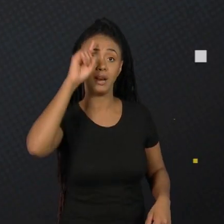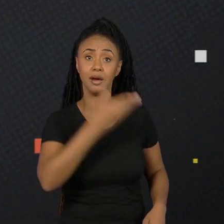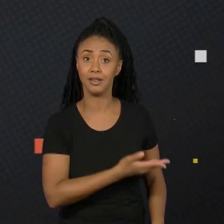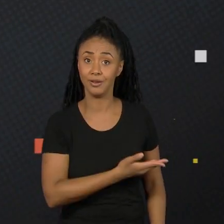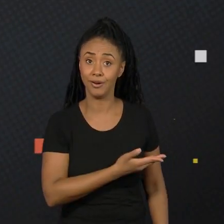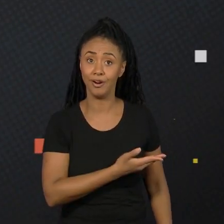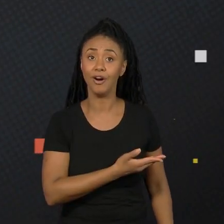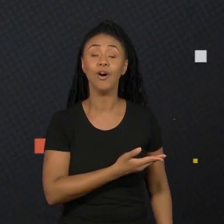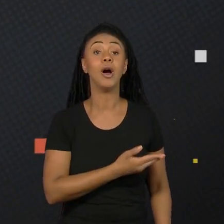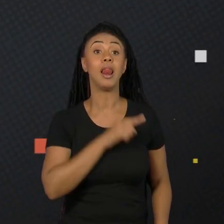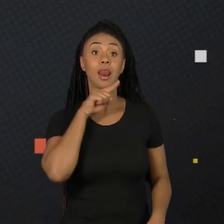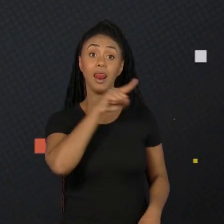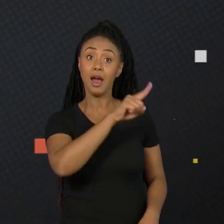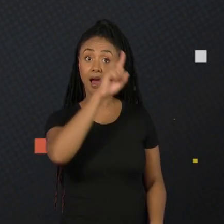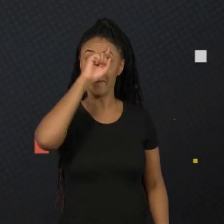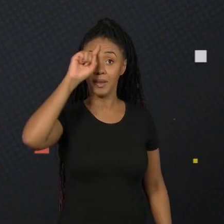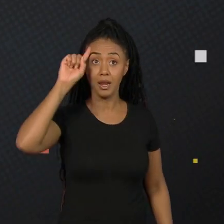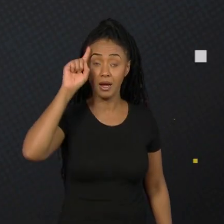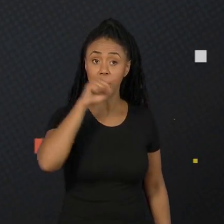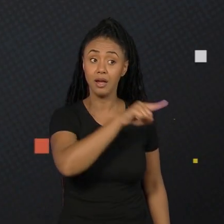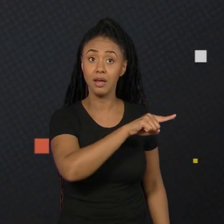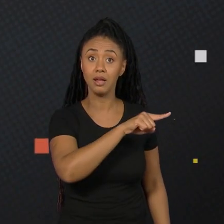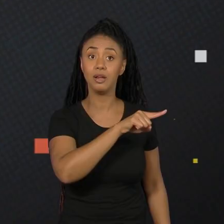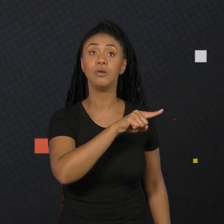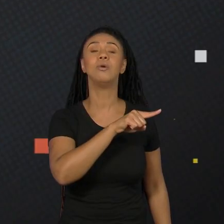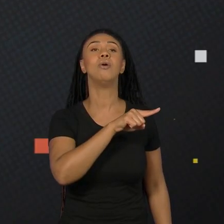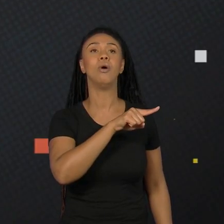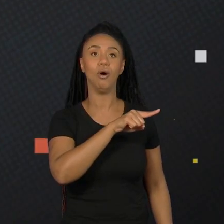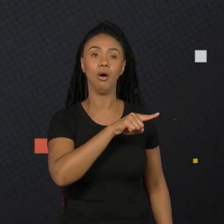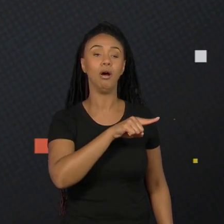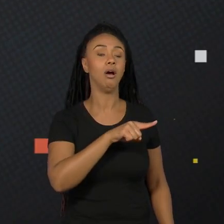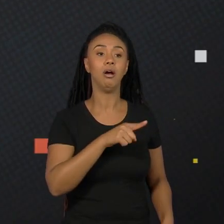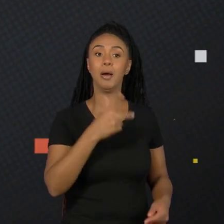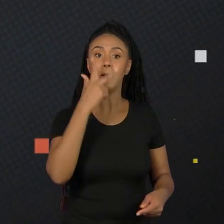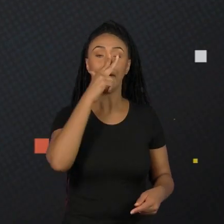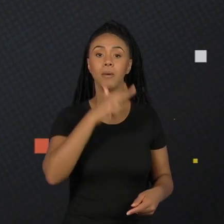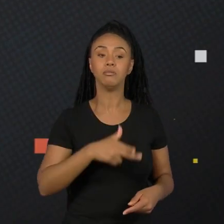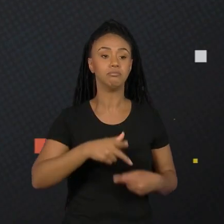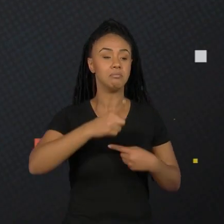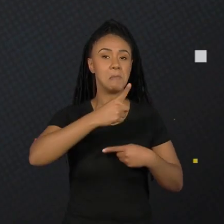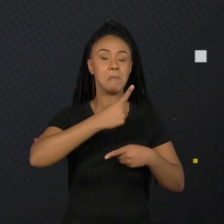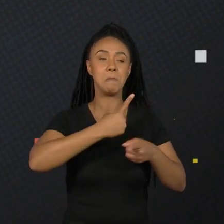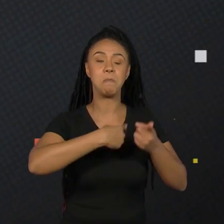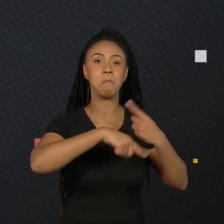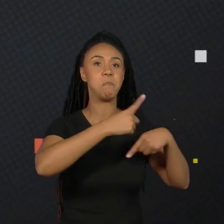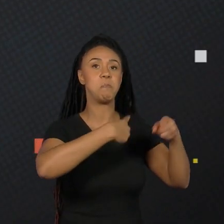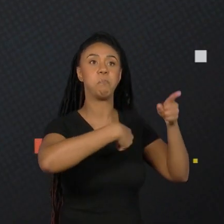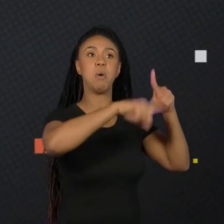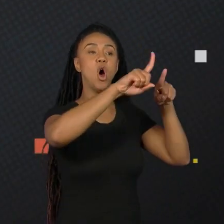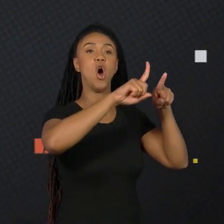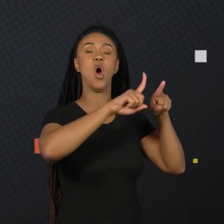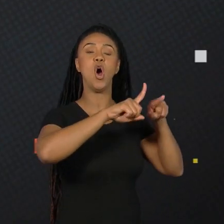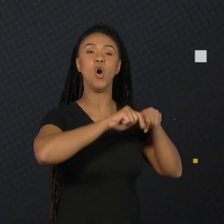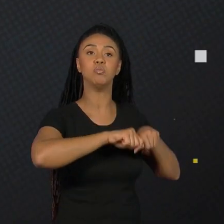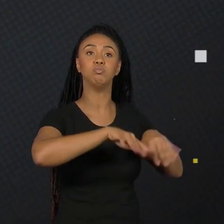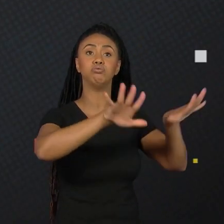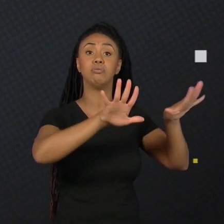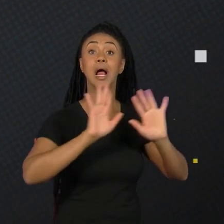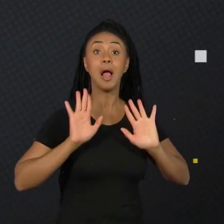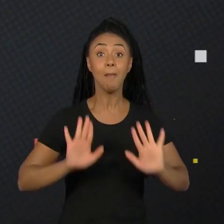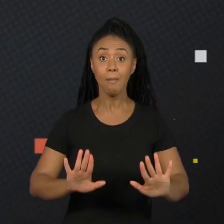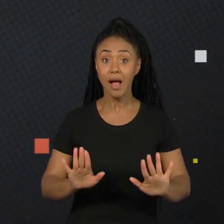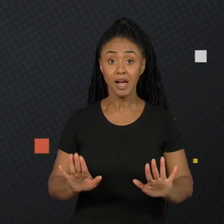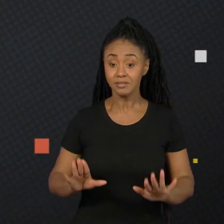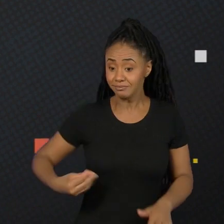E em Milano ele abriu as asas e voou longe. Mas ele está aqui,